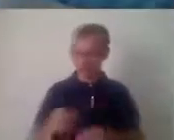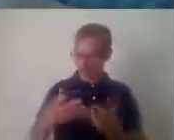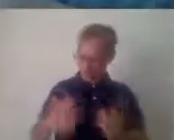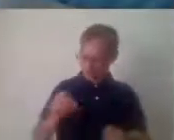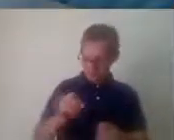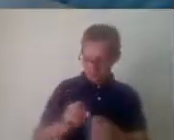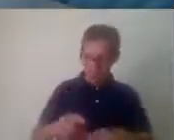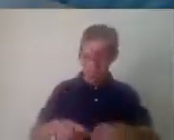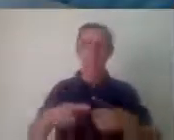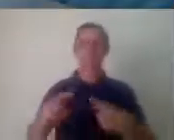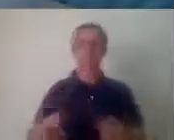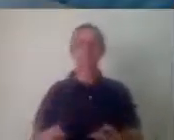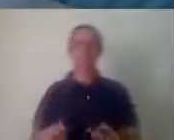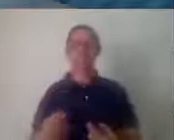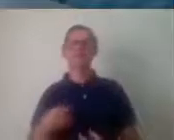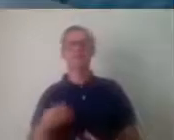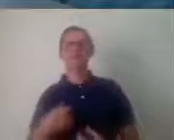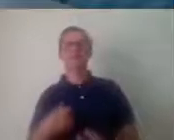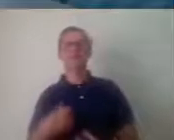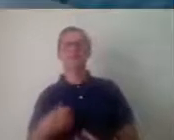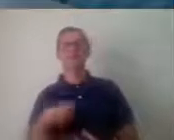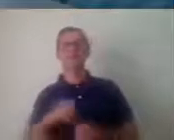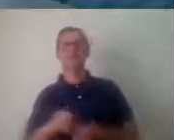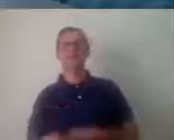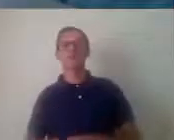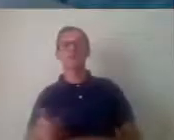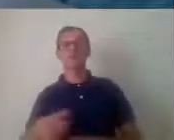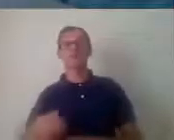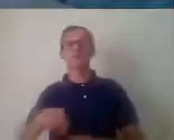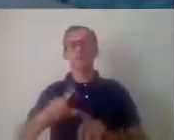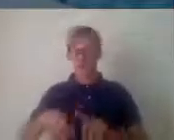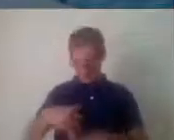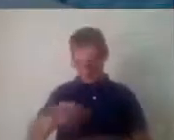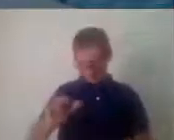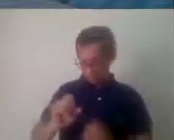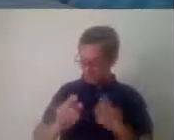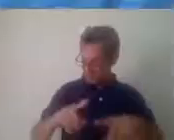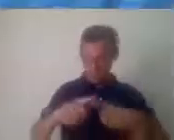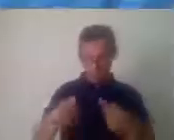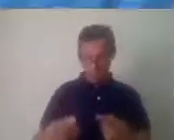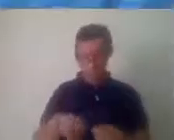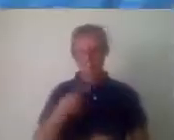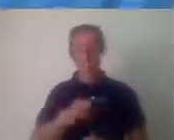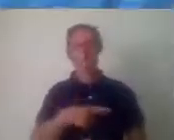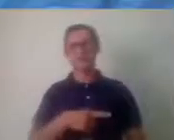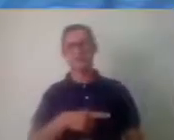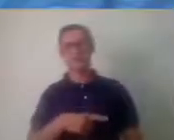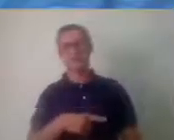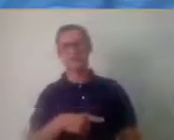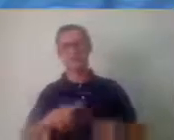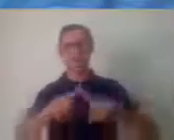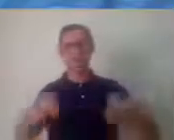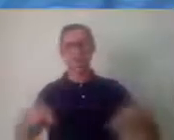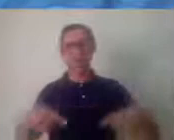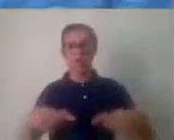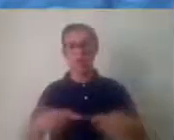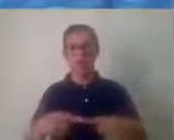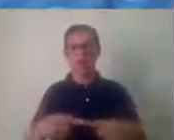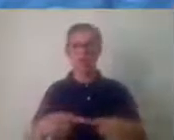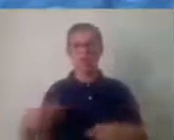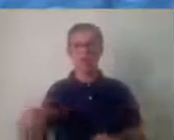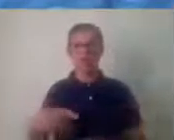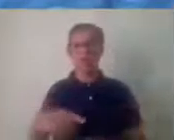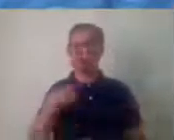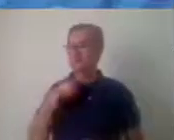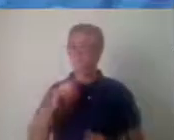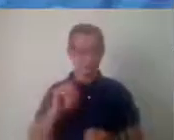fazer ali. Ah, eu quero resolver em x primeiro, depois em y, ok. Quando a gente tem regiões mais gerais, a gente não